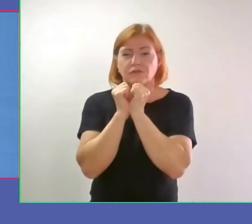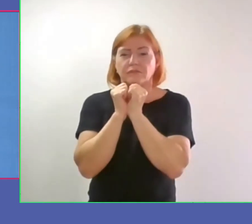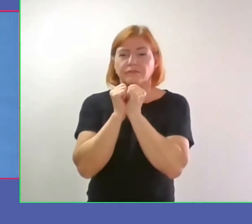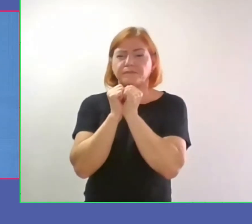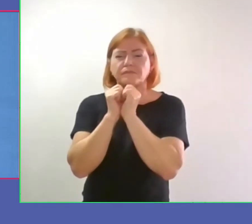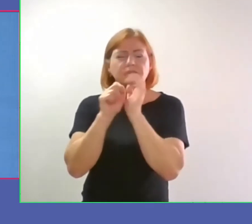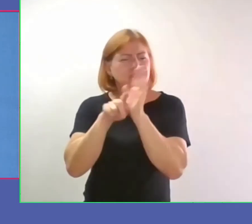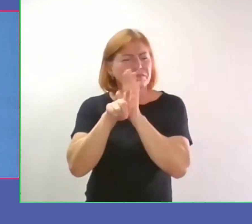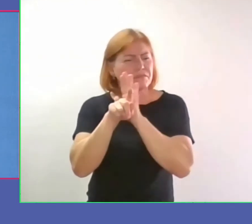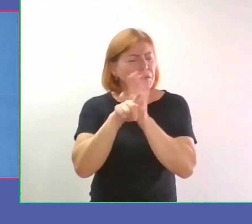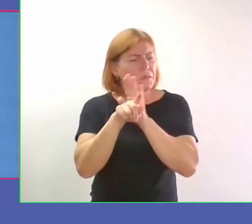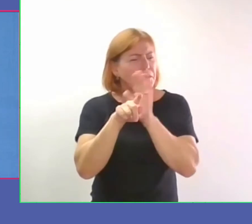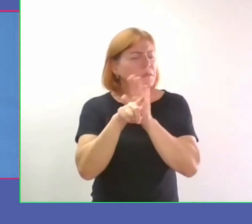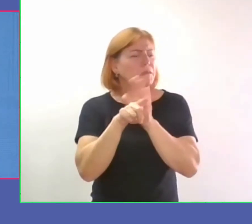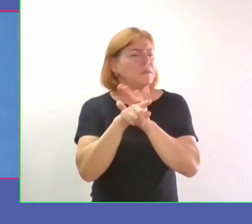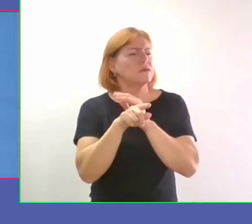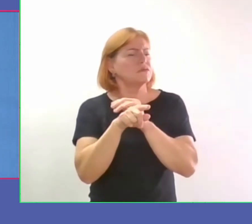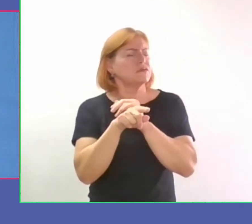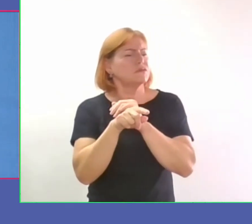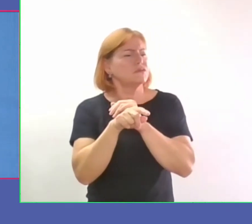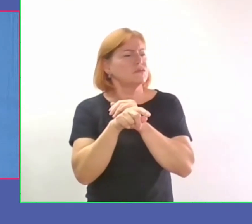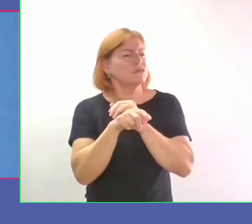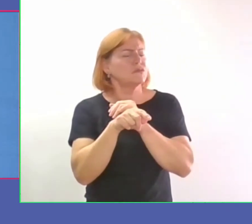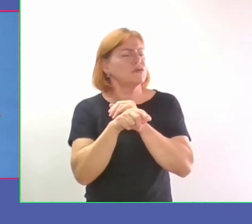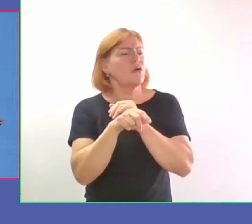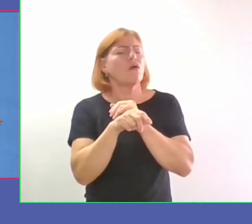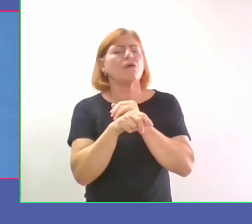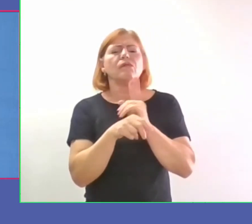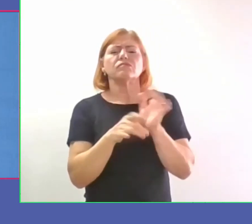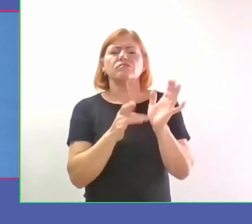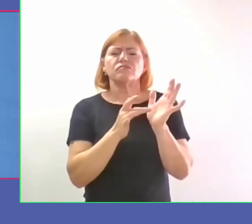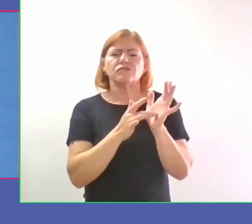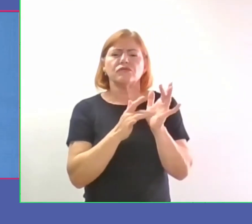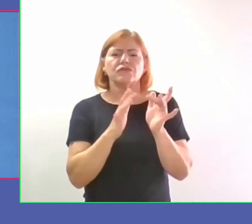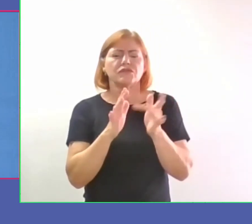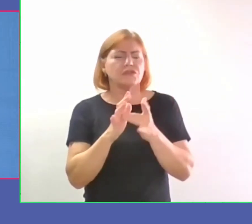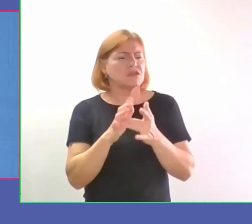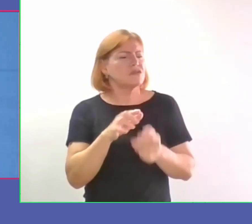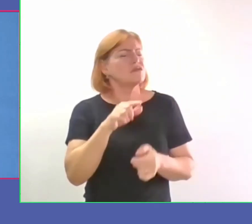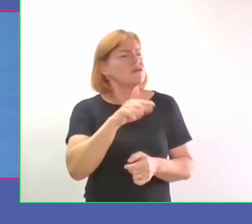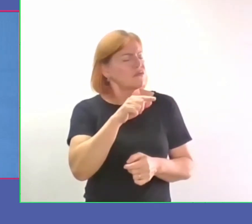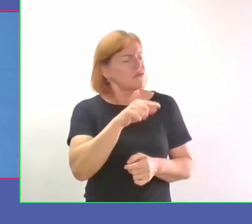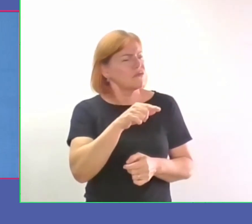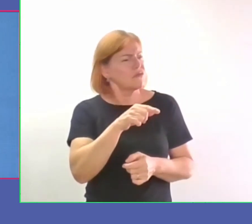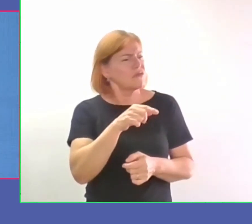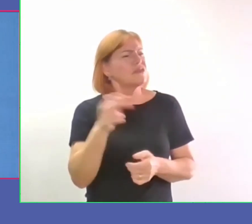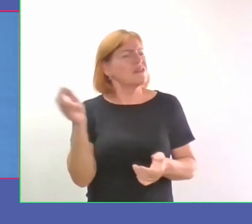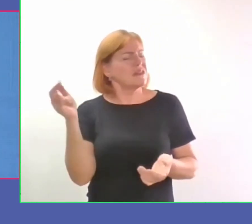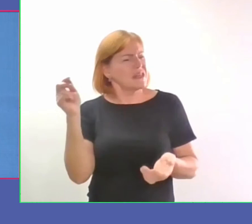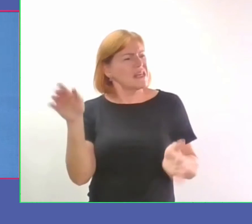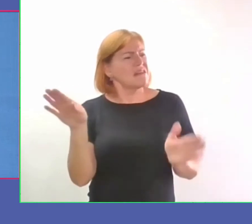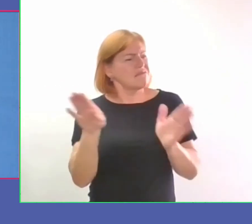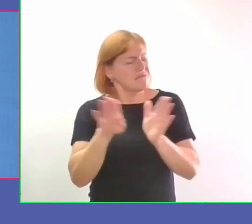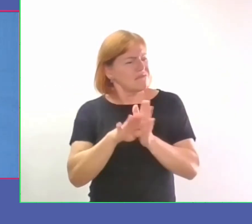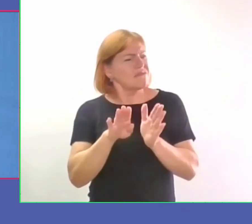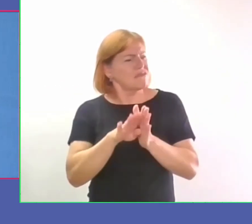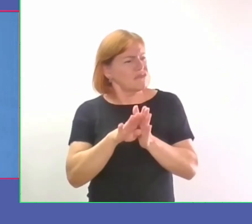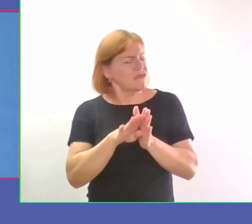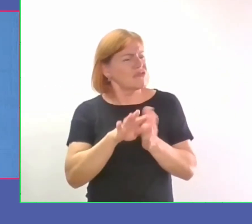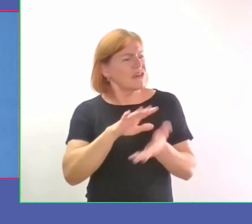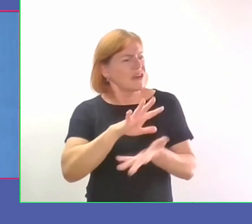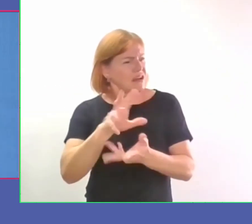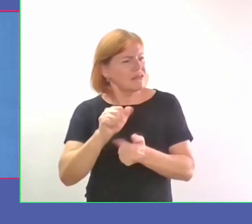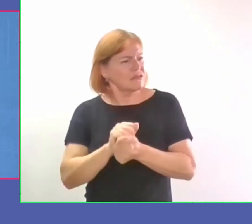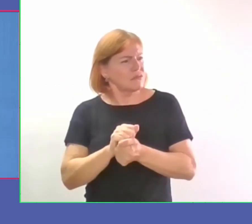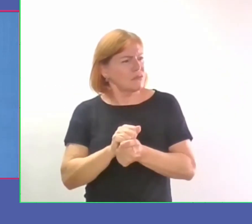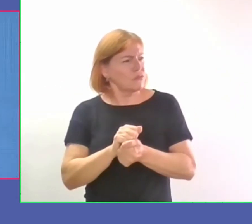né, esperamos outro? Quer dizer, é um absurdo para alguém que testemunhou que ao sair das